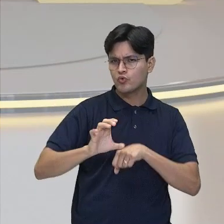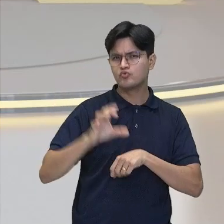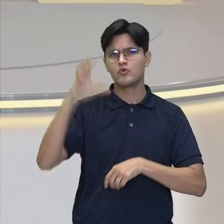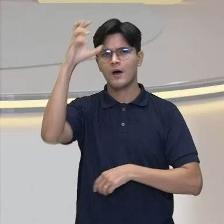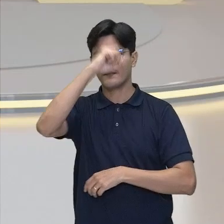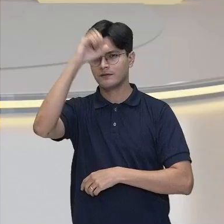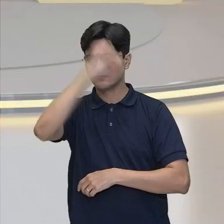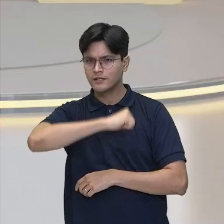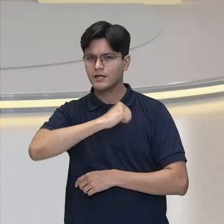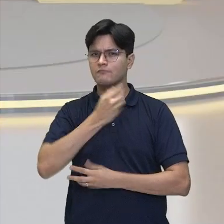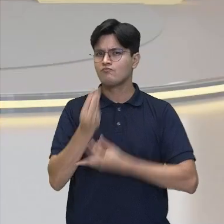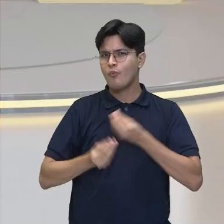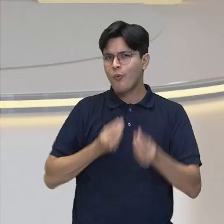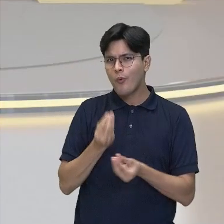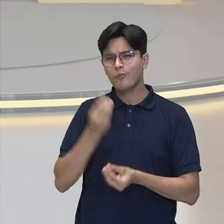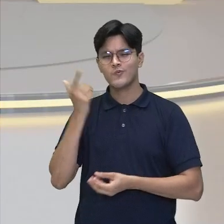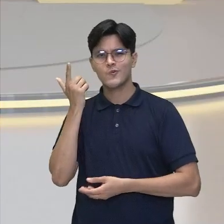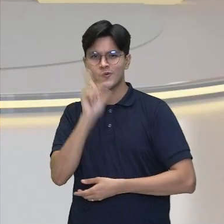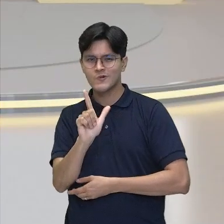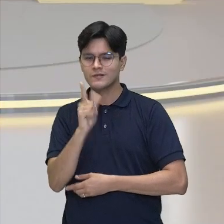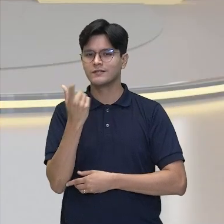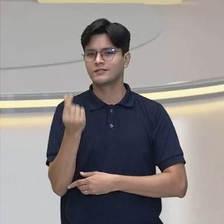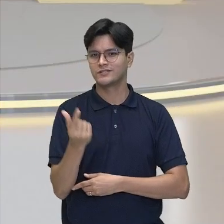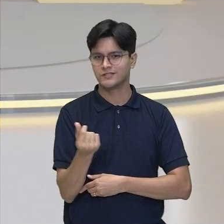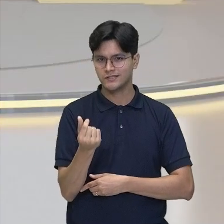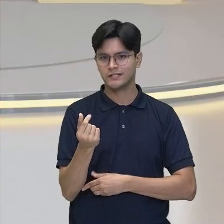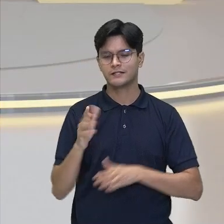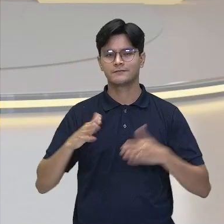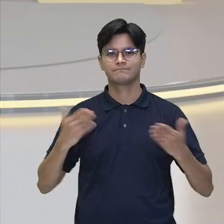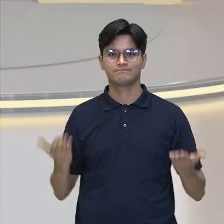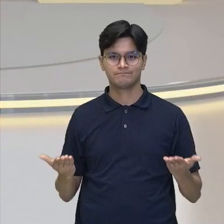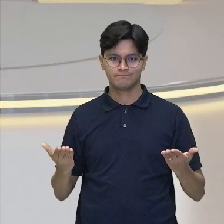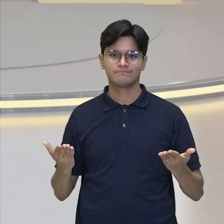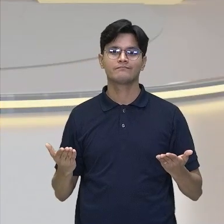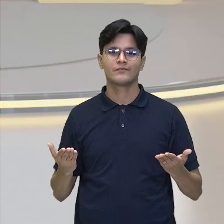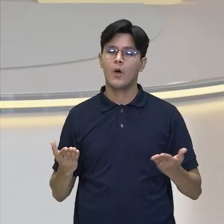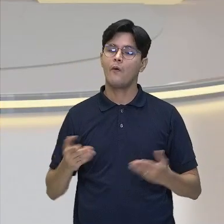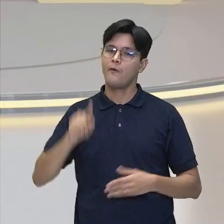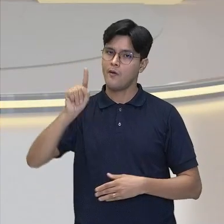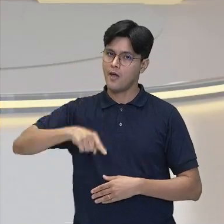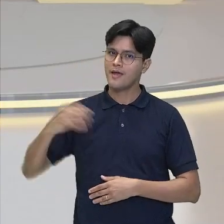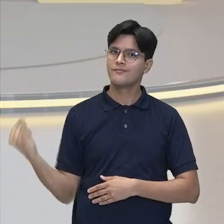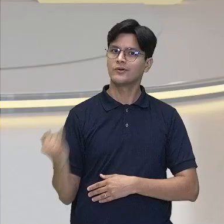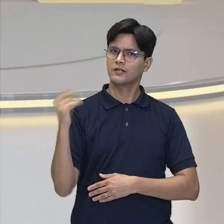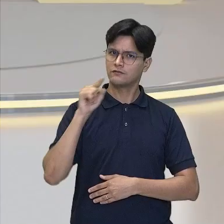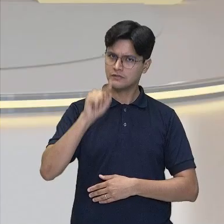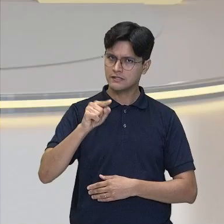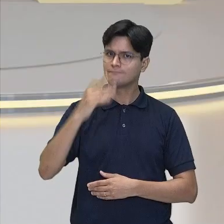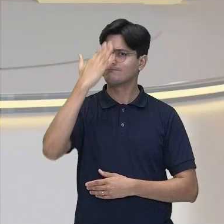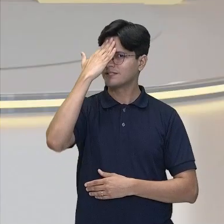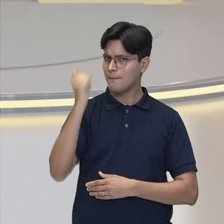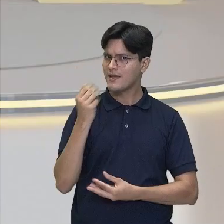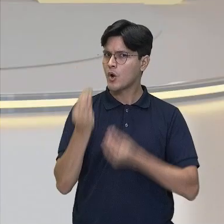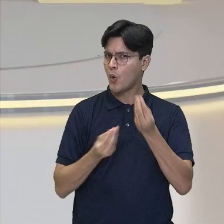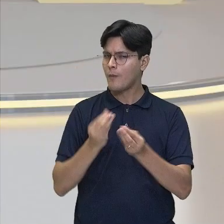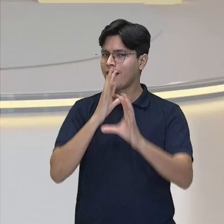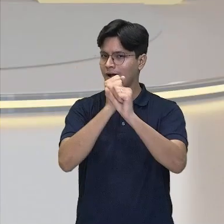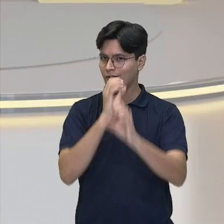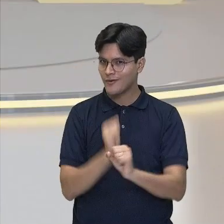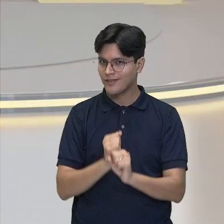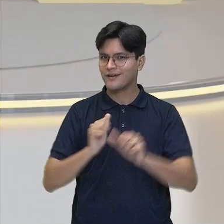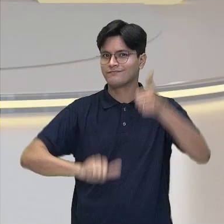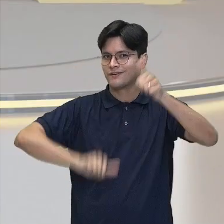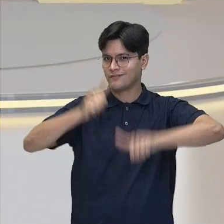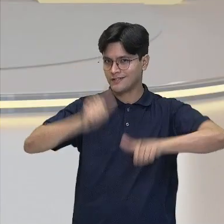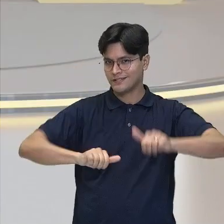recursos para determinar se você vai ter vantagem ou não naquilo que estão lhe prometendo, tá certo? Chegamos então ao